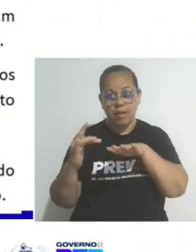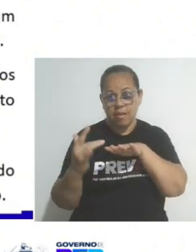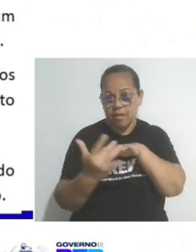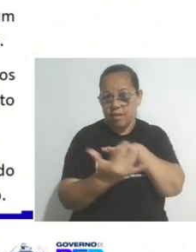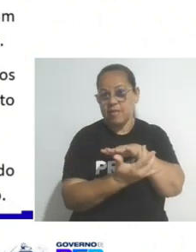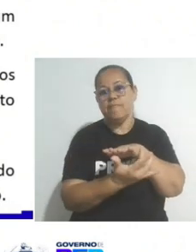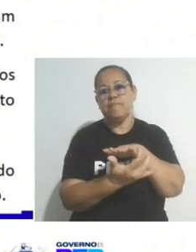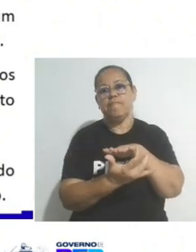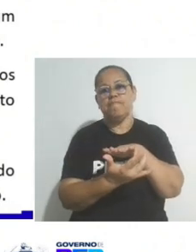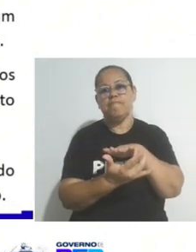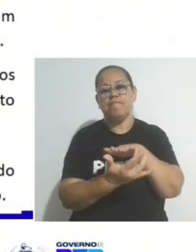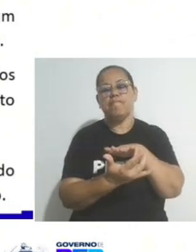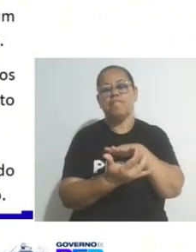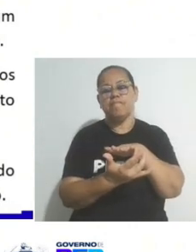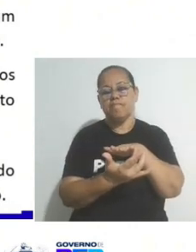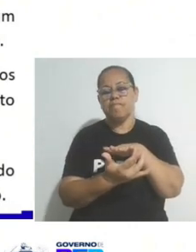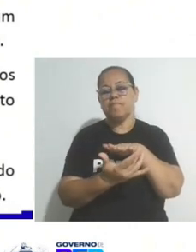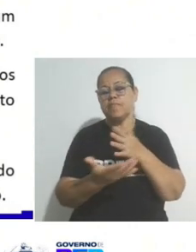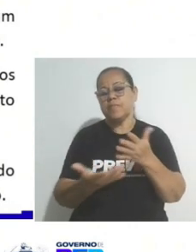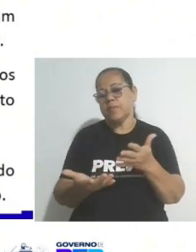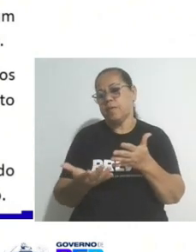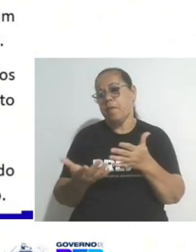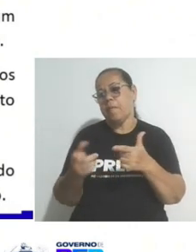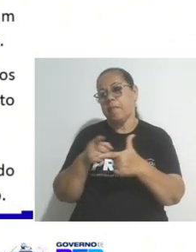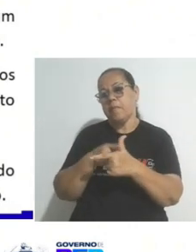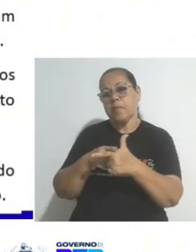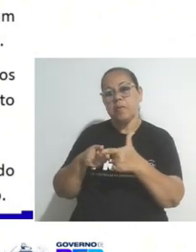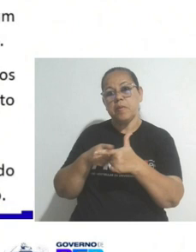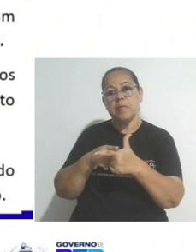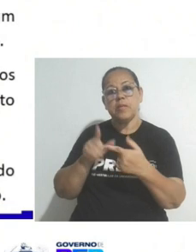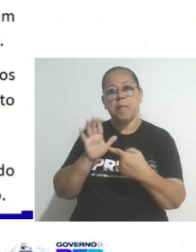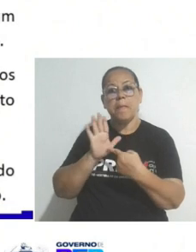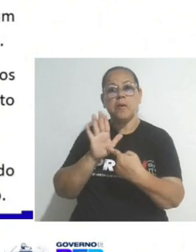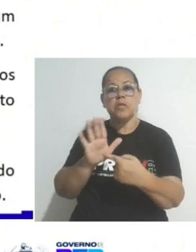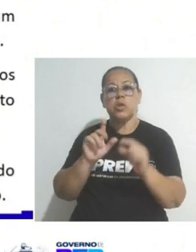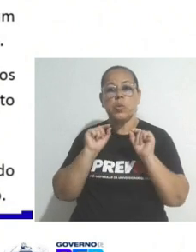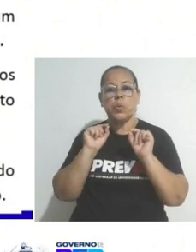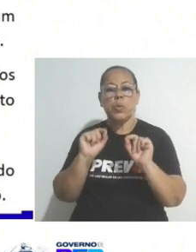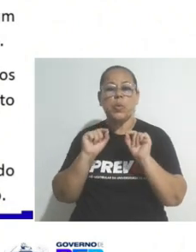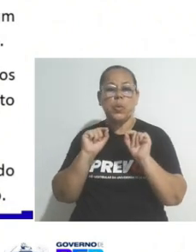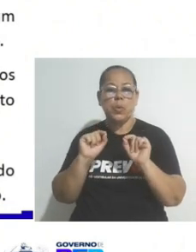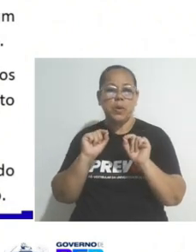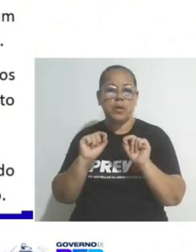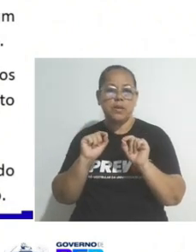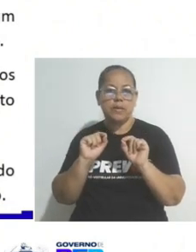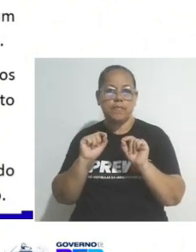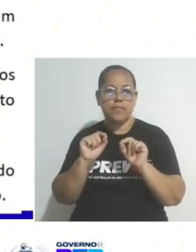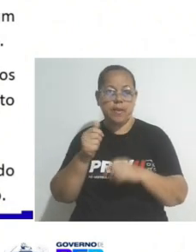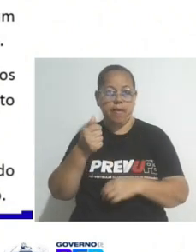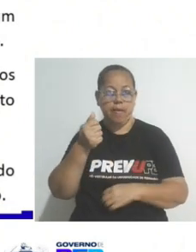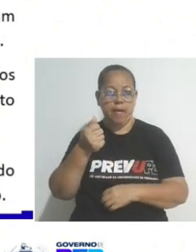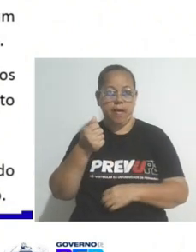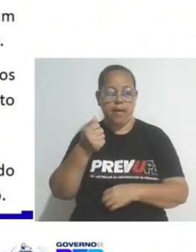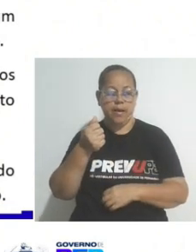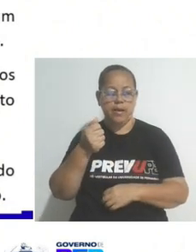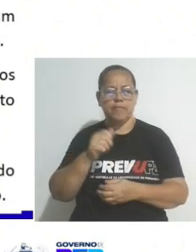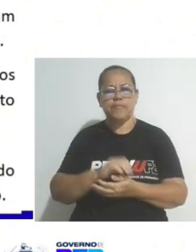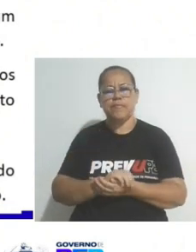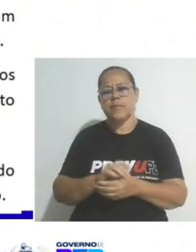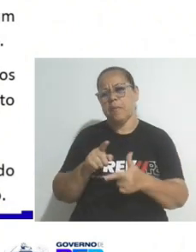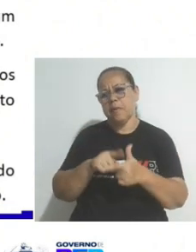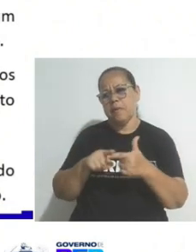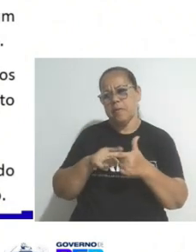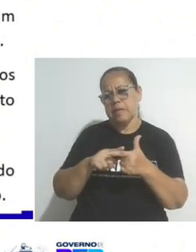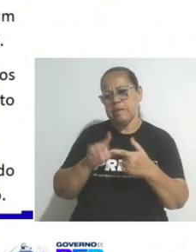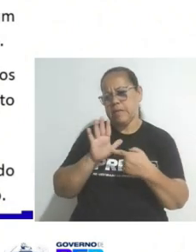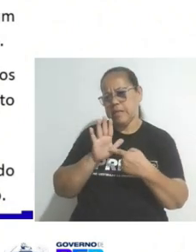digitais problematizam indicando o que opção número A problematizam